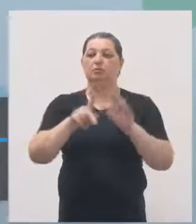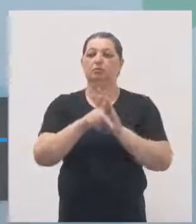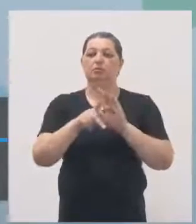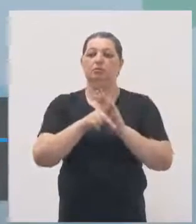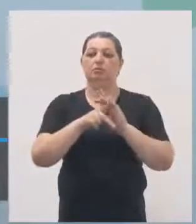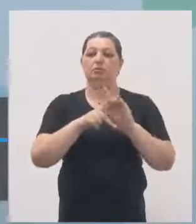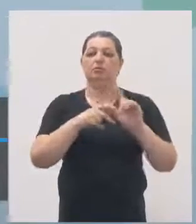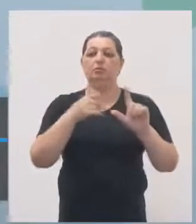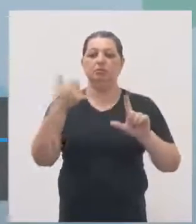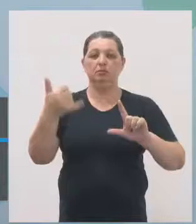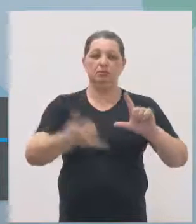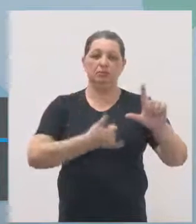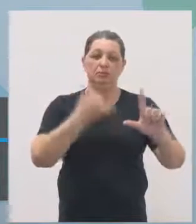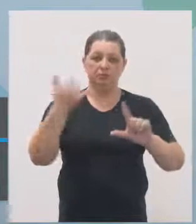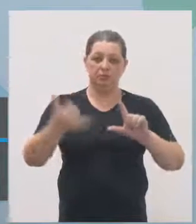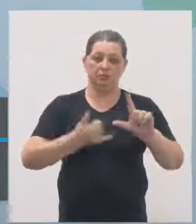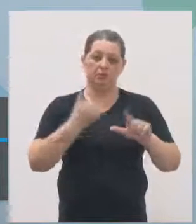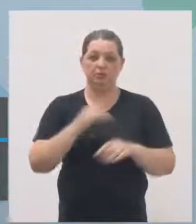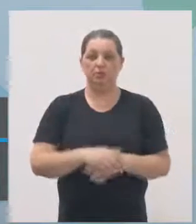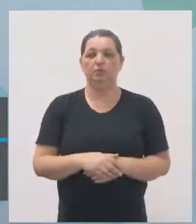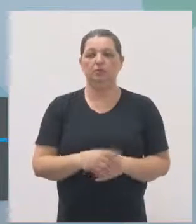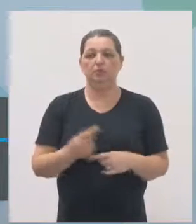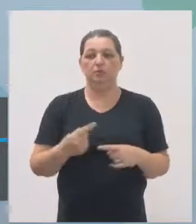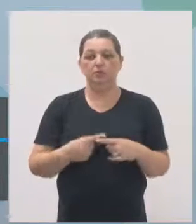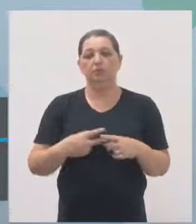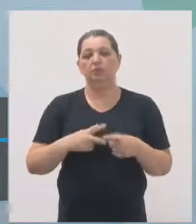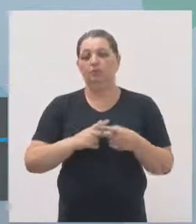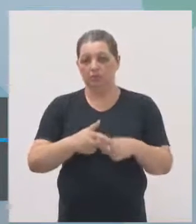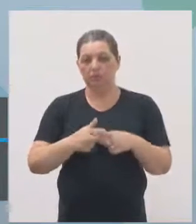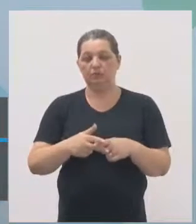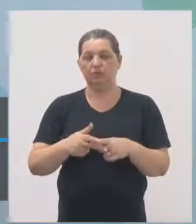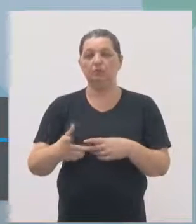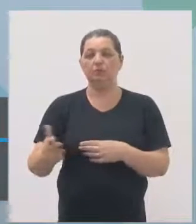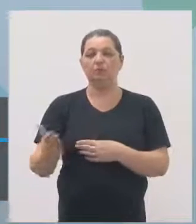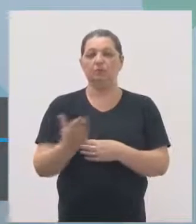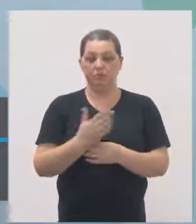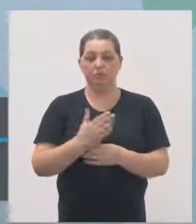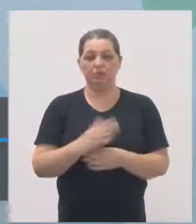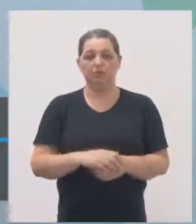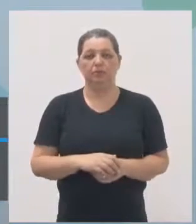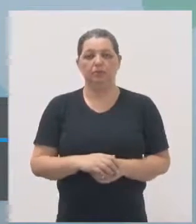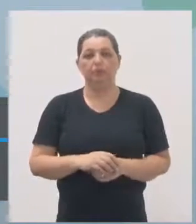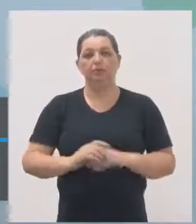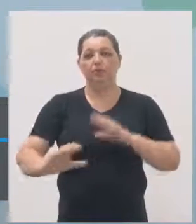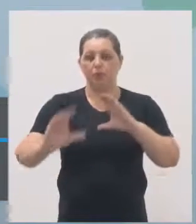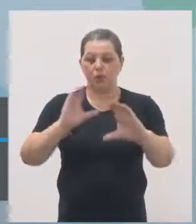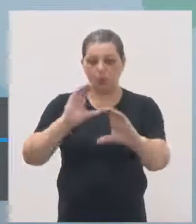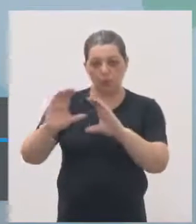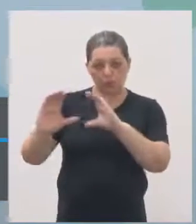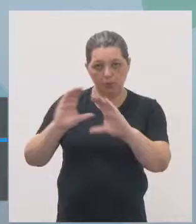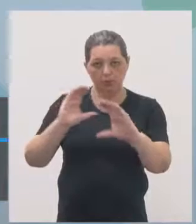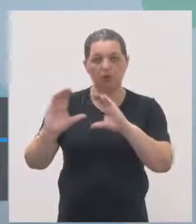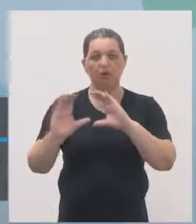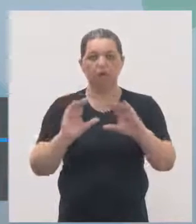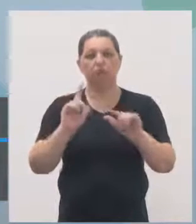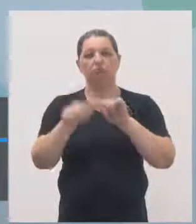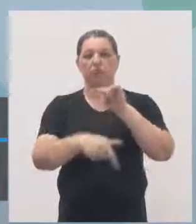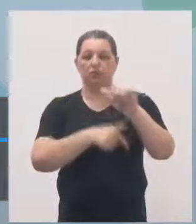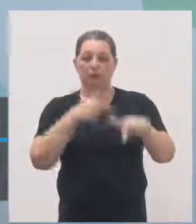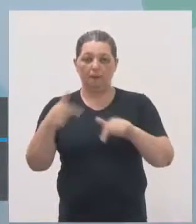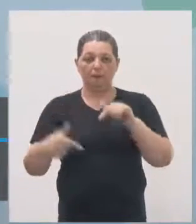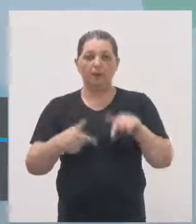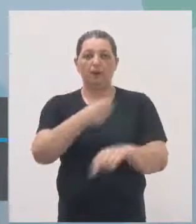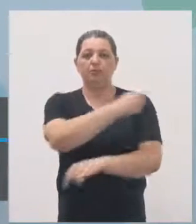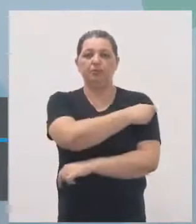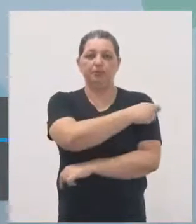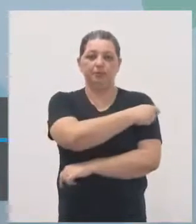lúdica, né? Então, para a gente trazer aí ferramentas que auxiliem a gente nessa comunicação e nesse trabalho com os